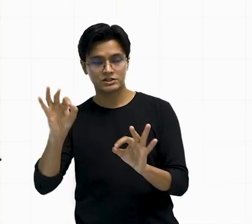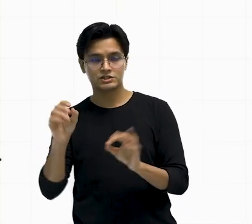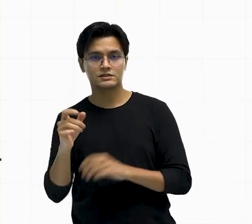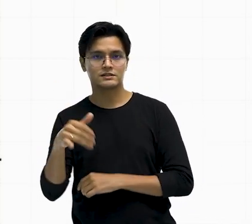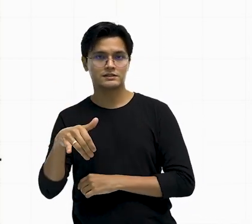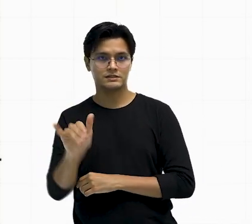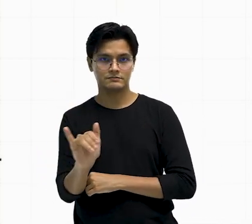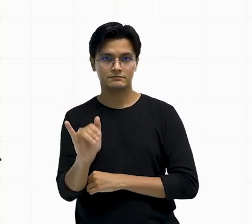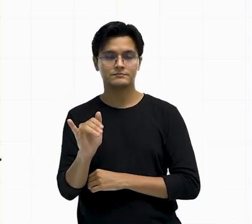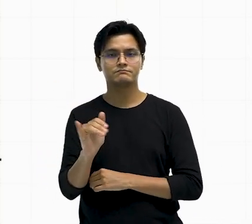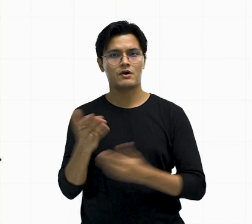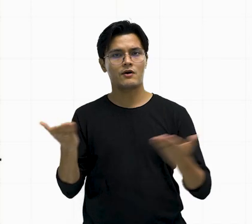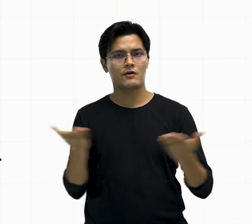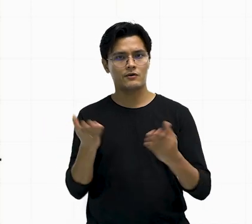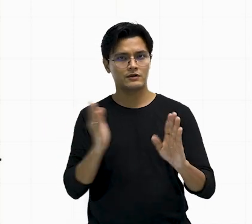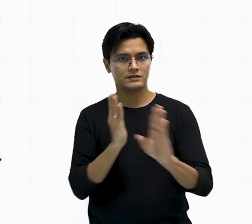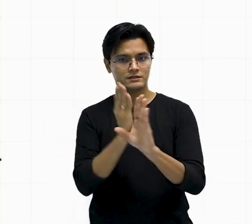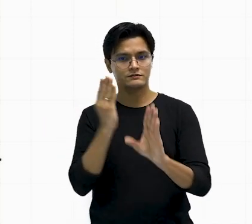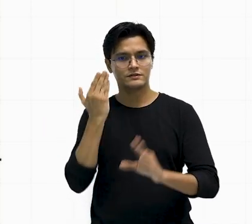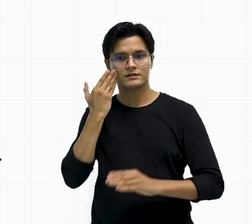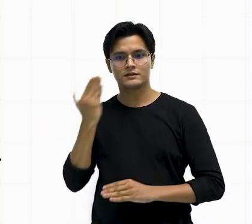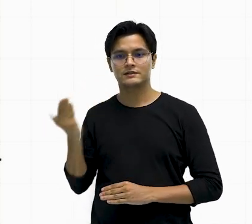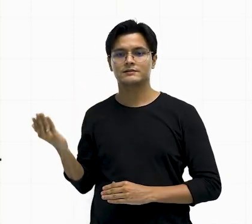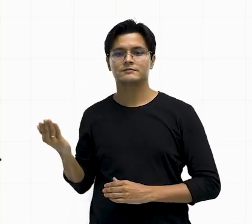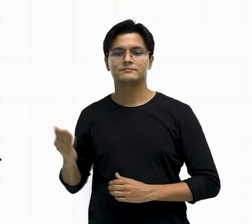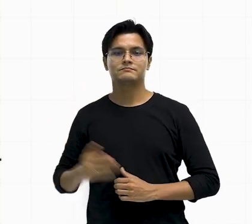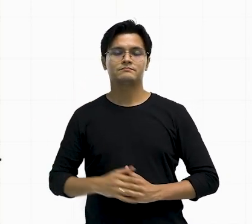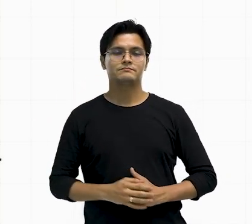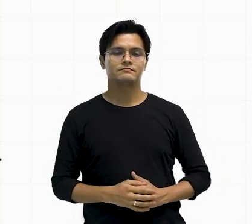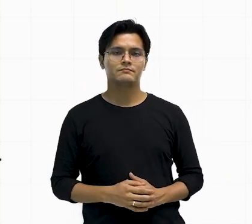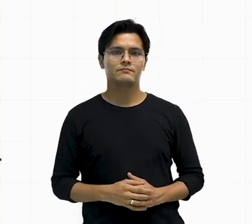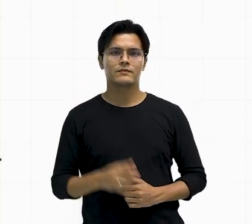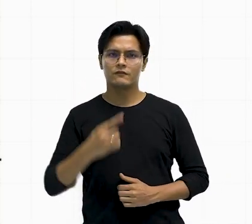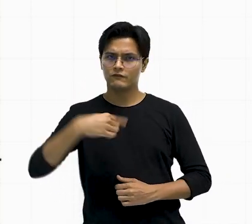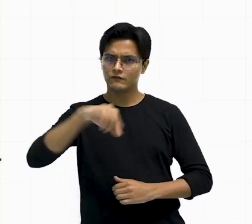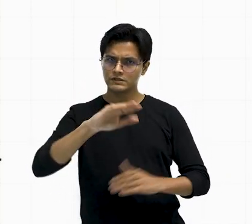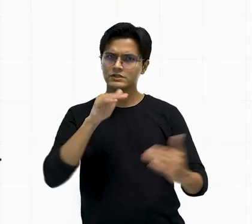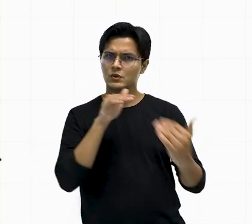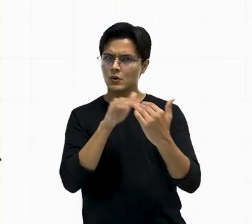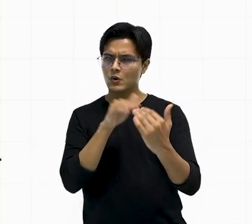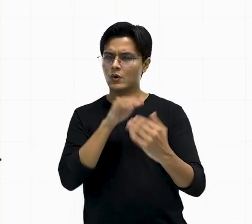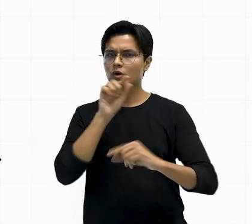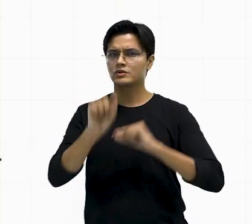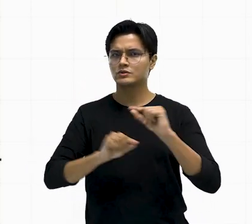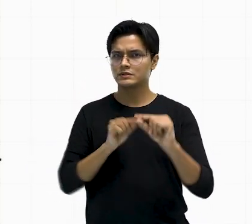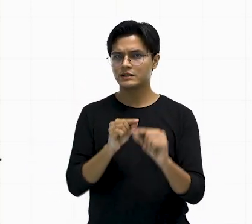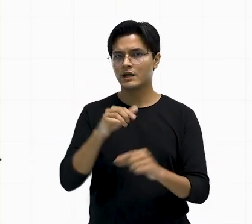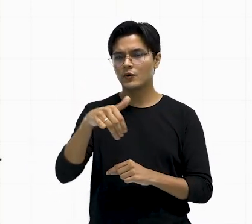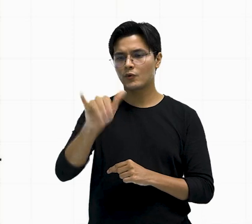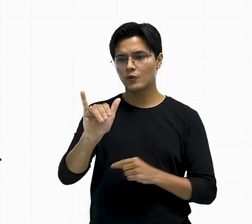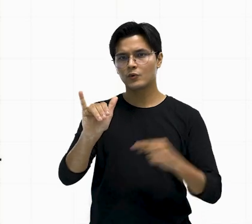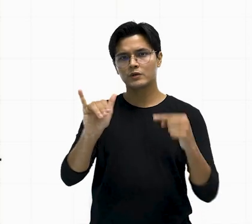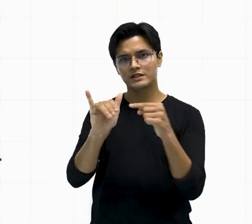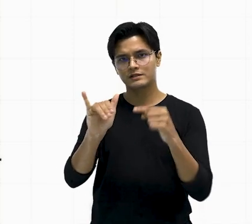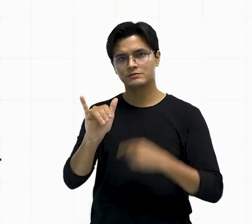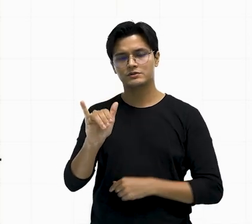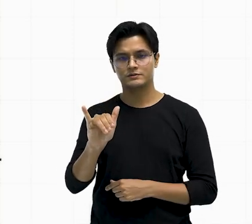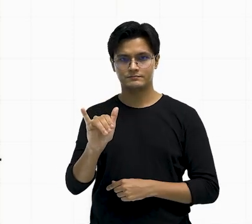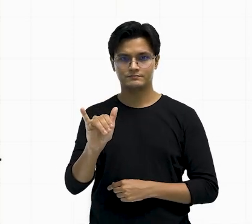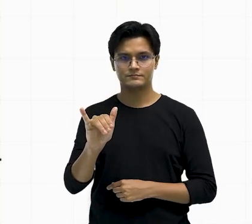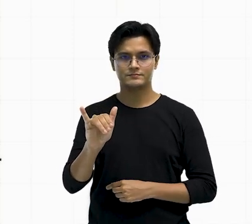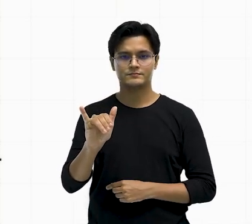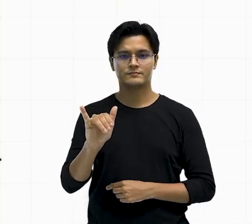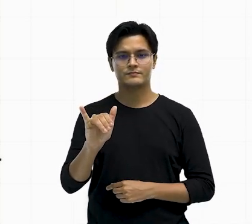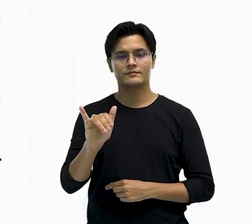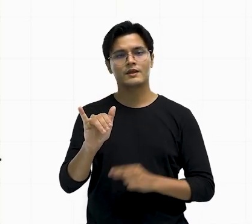Pessoal, vamos agora aqui identificar. Vocês concordam comigo que esse y aqui embaixo,